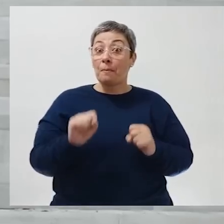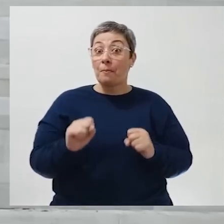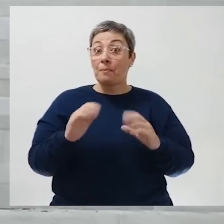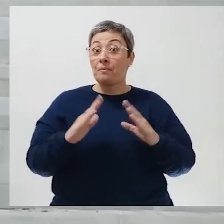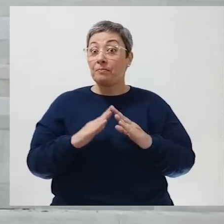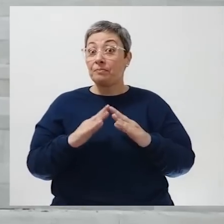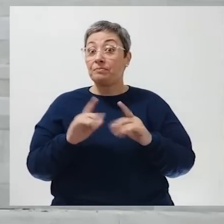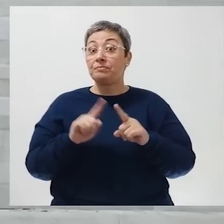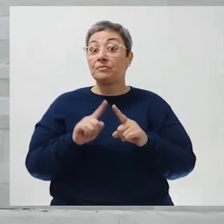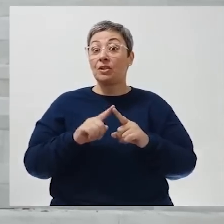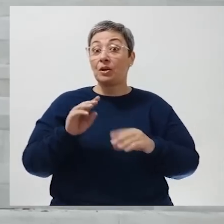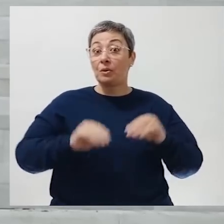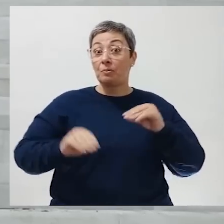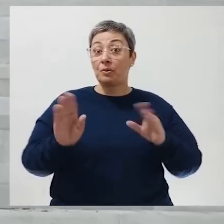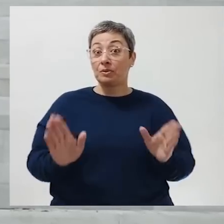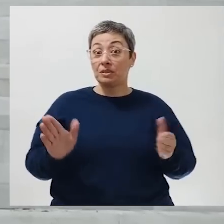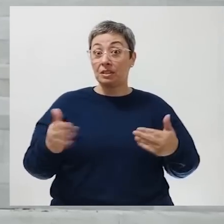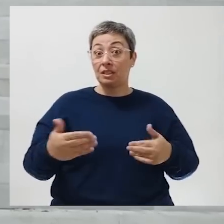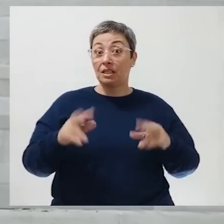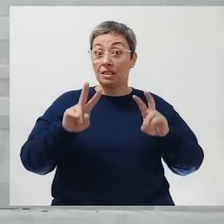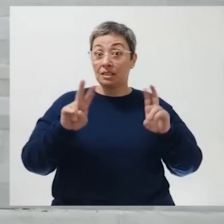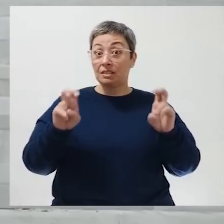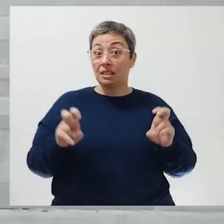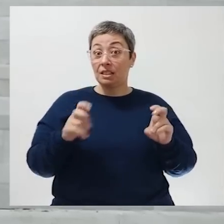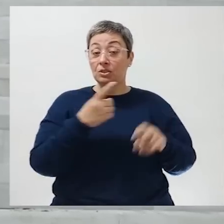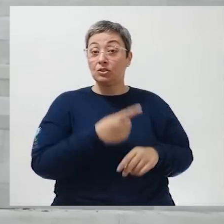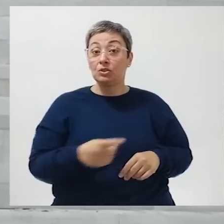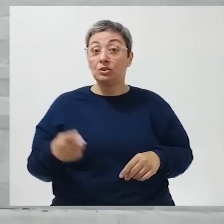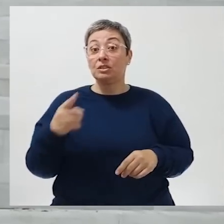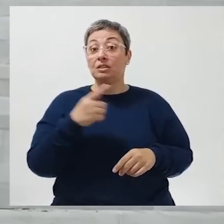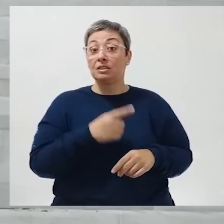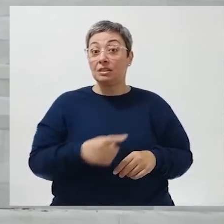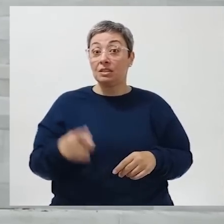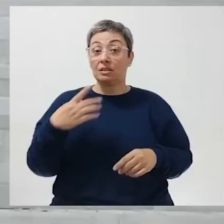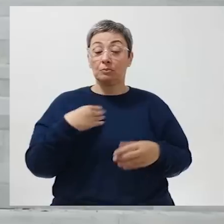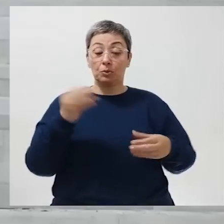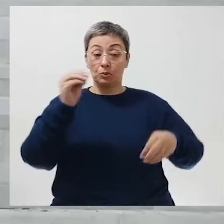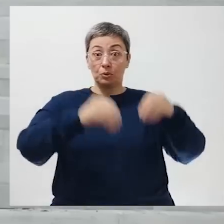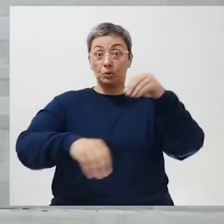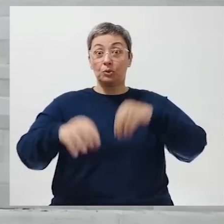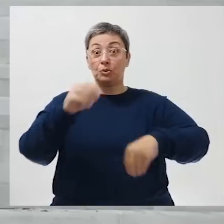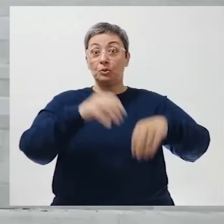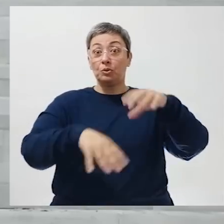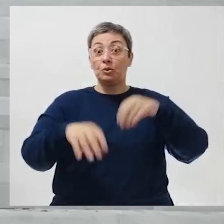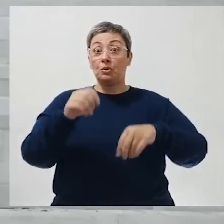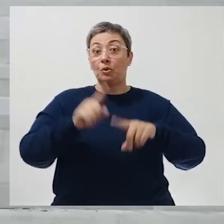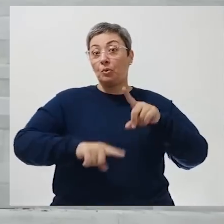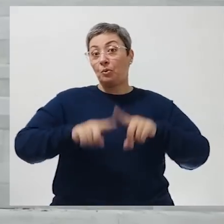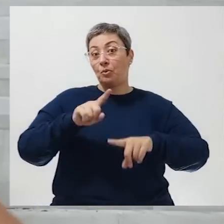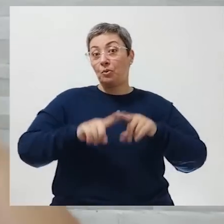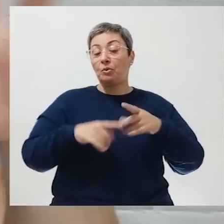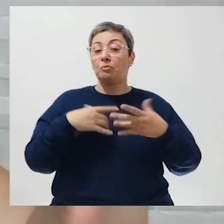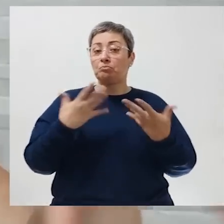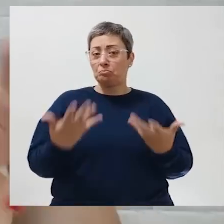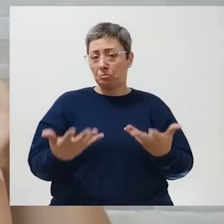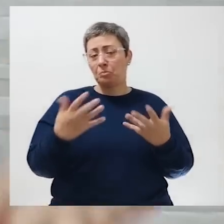casa também é montar uma caixa temática por semana. Colocar lá dentro da caixa alguns objetos que você pode pegar aí